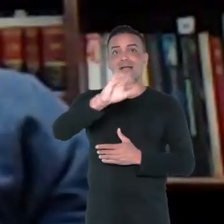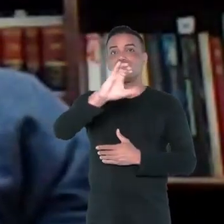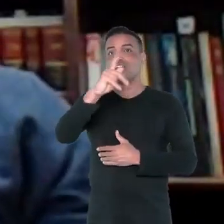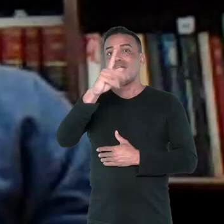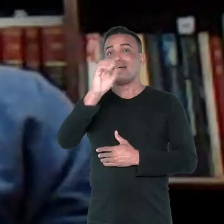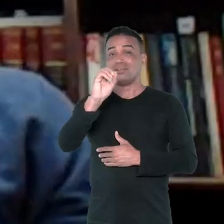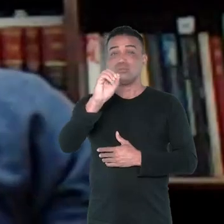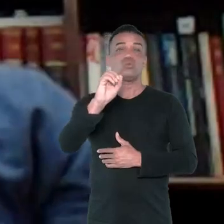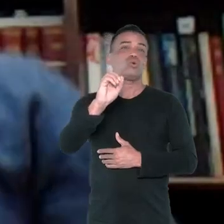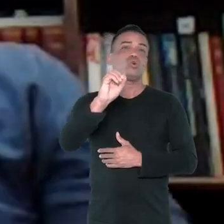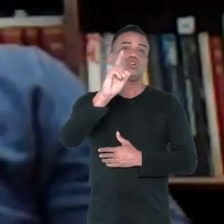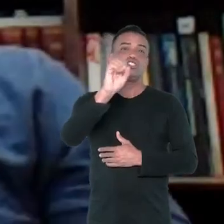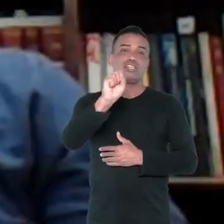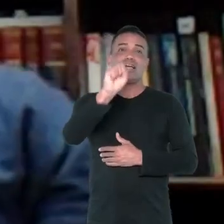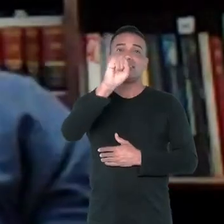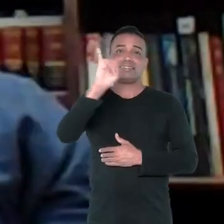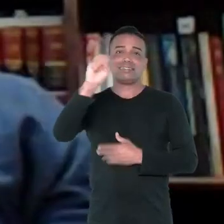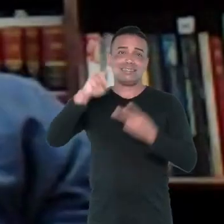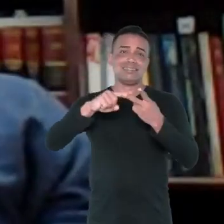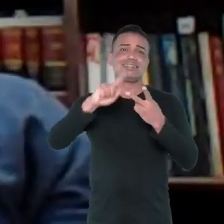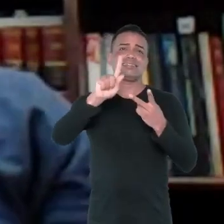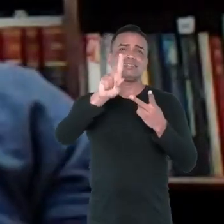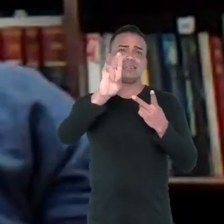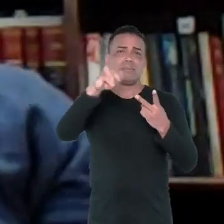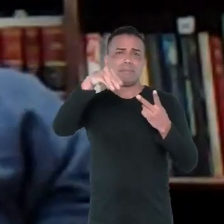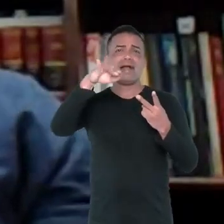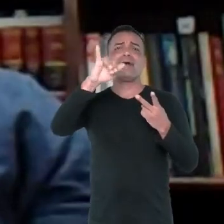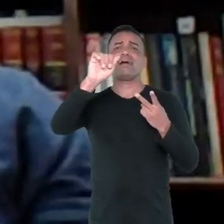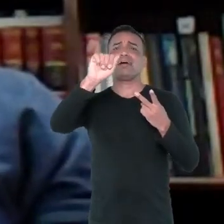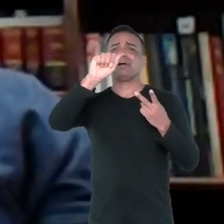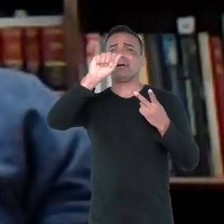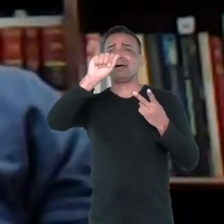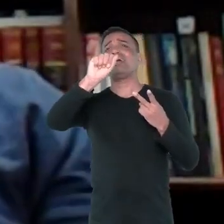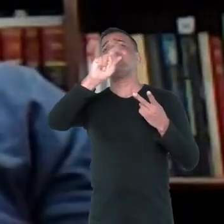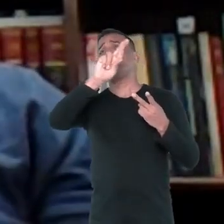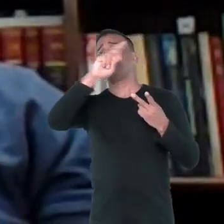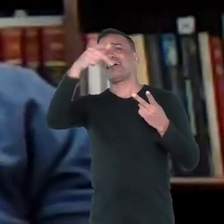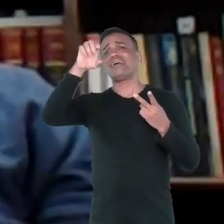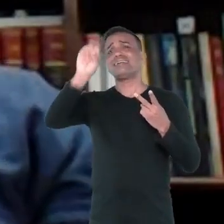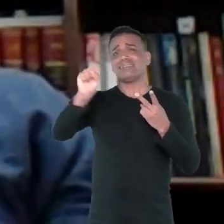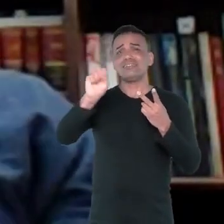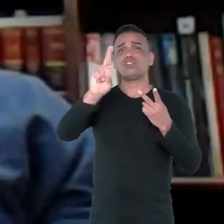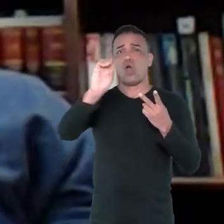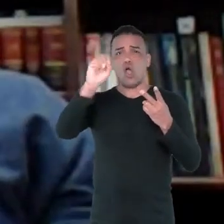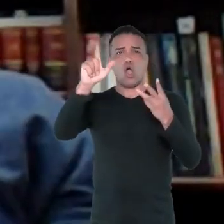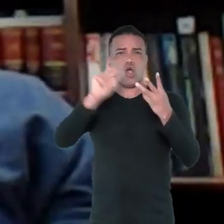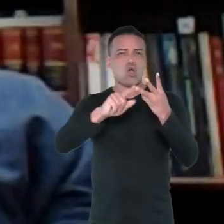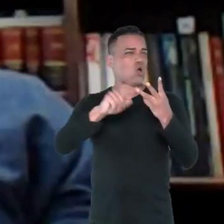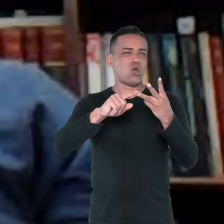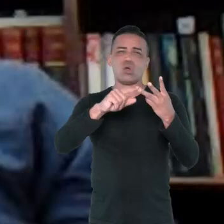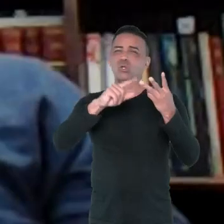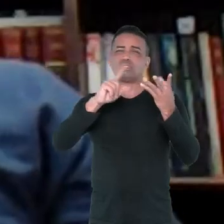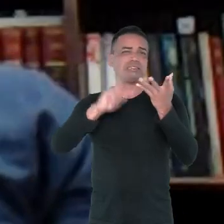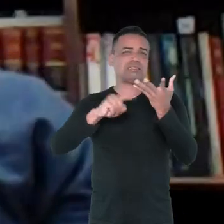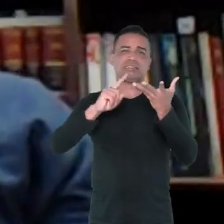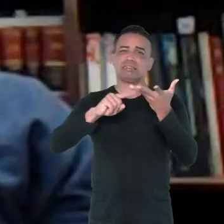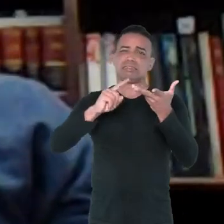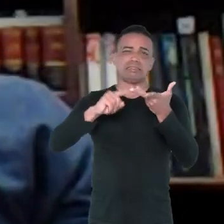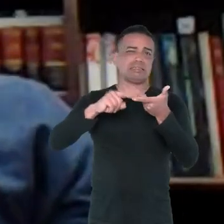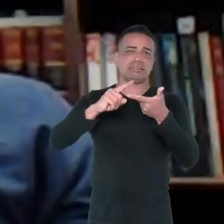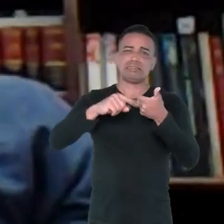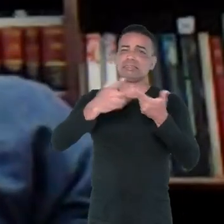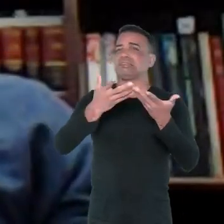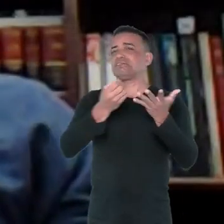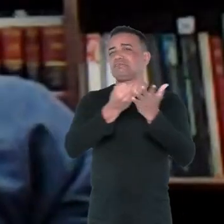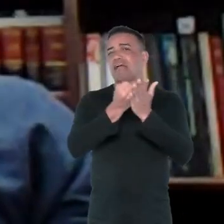Guimarães Rosa, Lúcio Cardoso no Brasil, né, José Saramago, Jorge Luiz